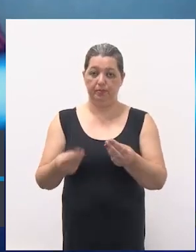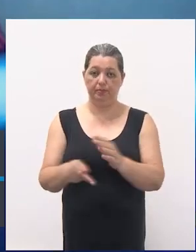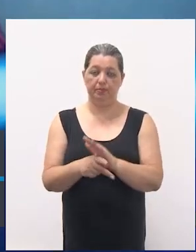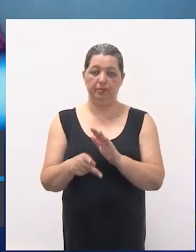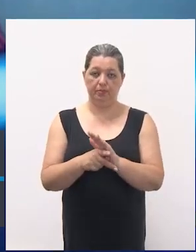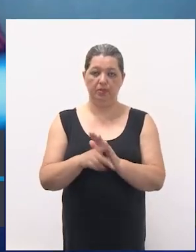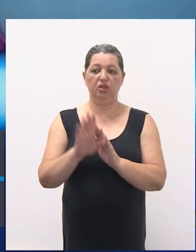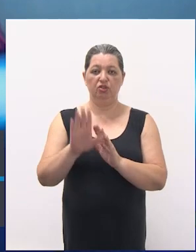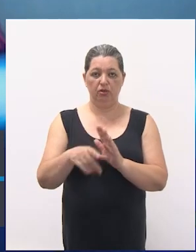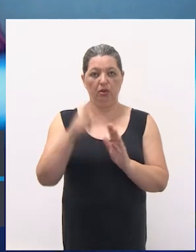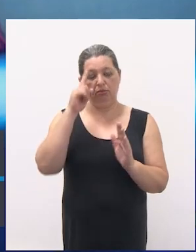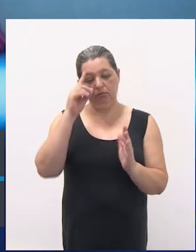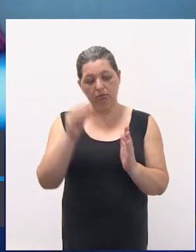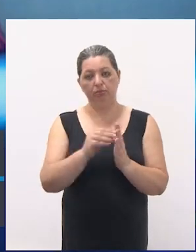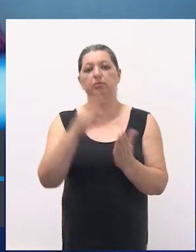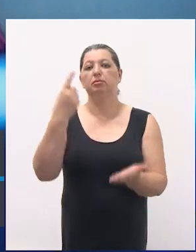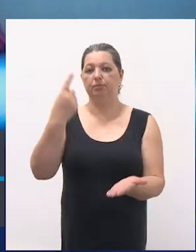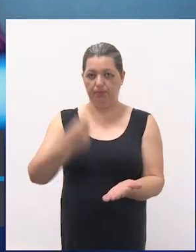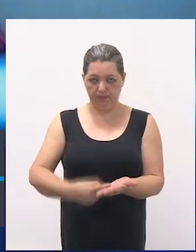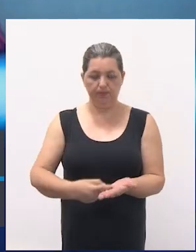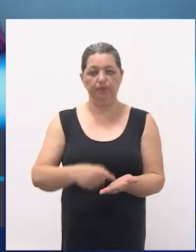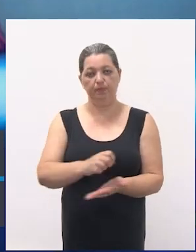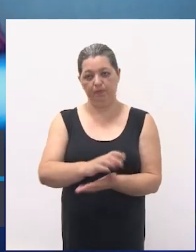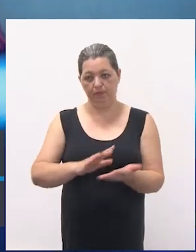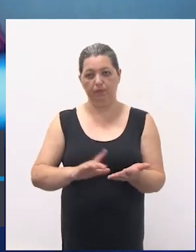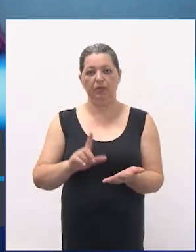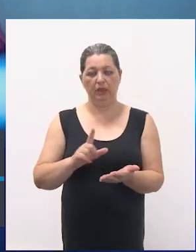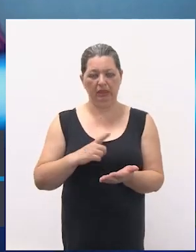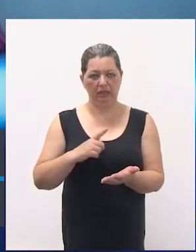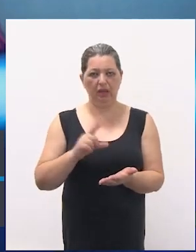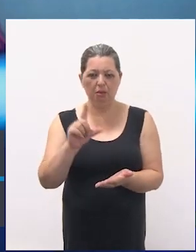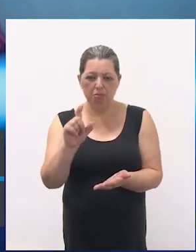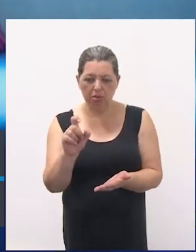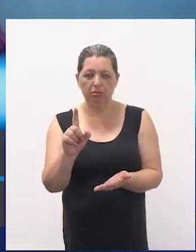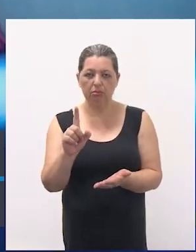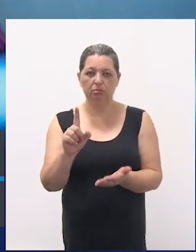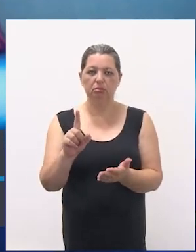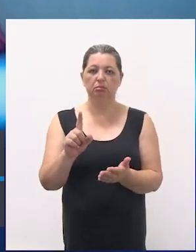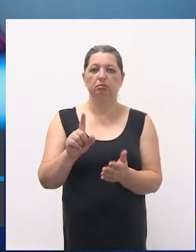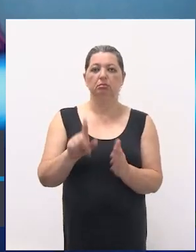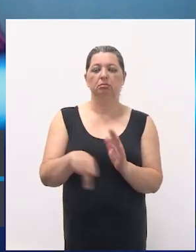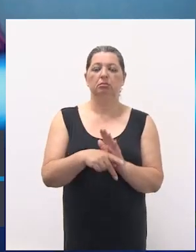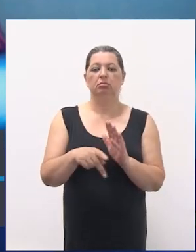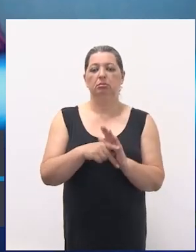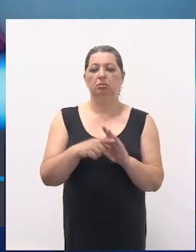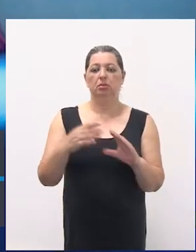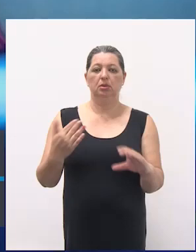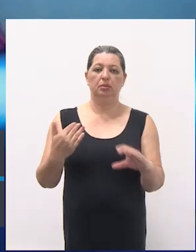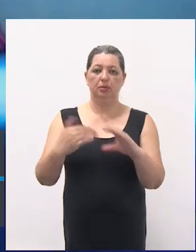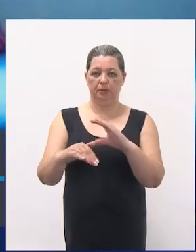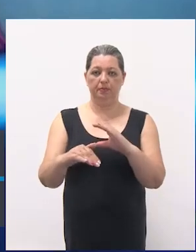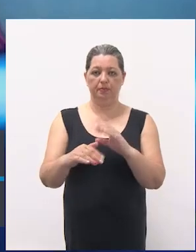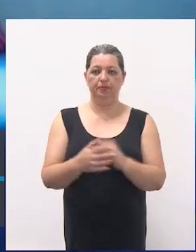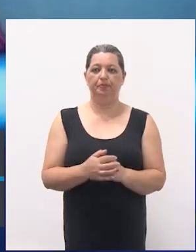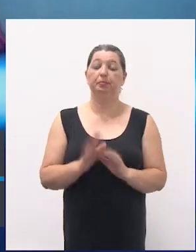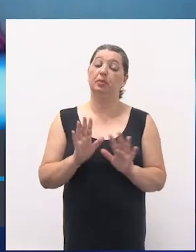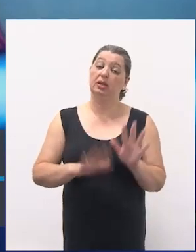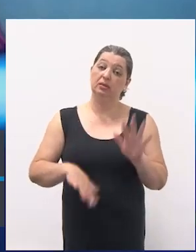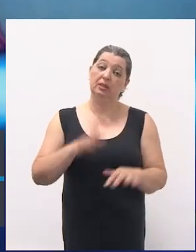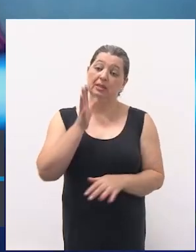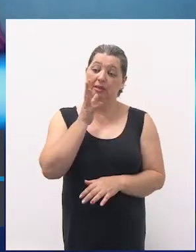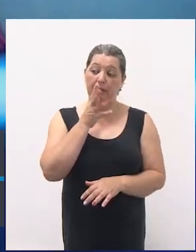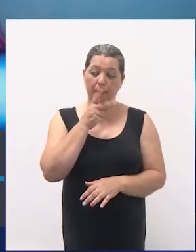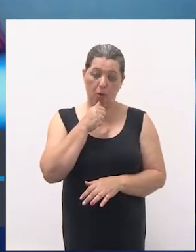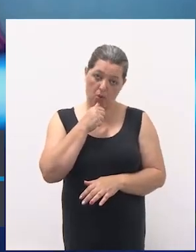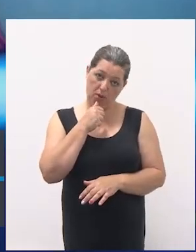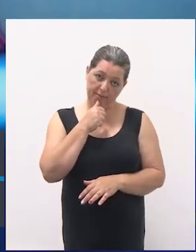de marcar, entregue a tarefa, que tem lá o botãozinho de entregar, que é muito importante, mas isso demora um tempo, tem